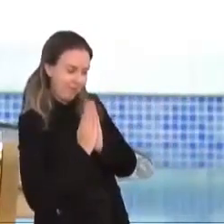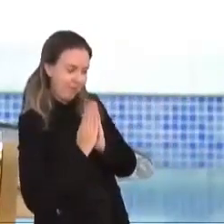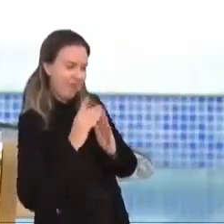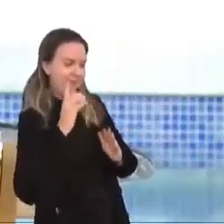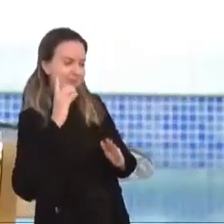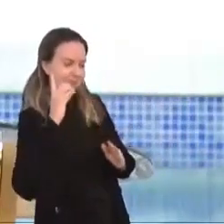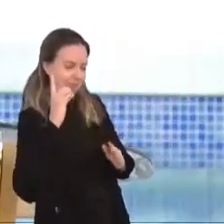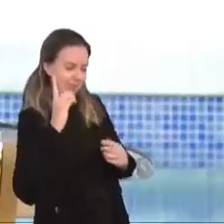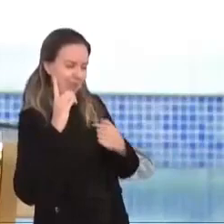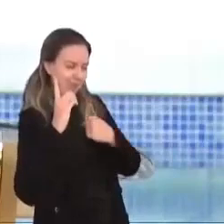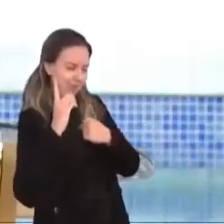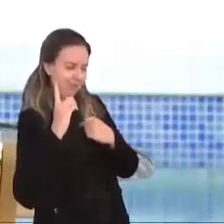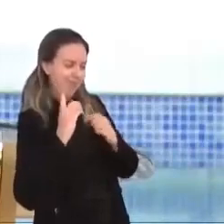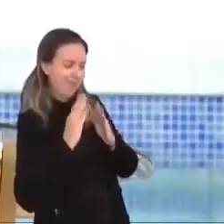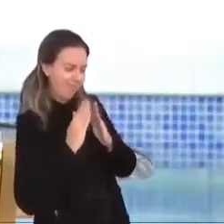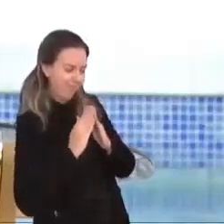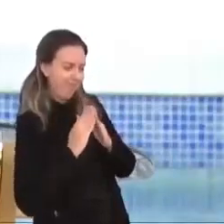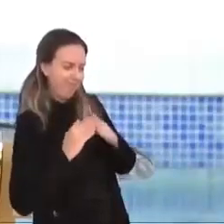Fala comigo.